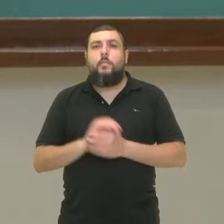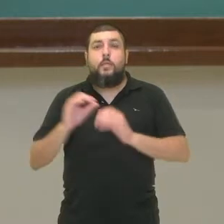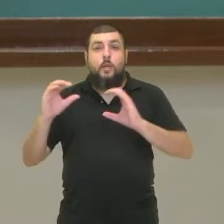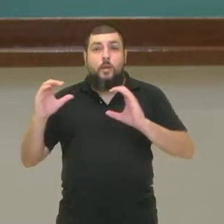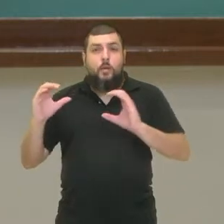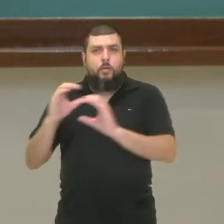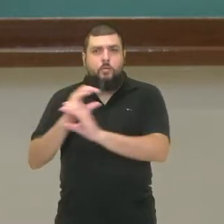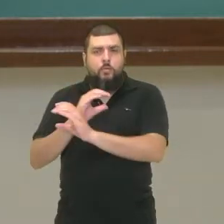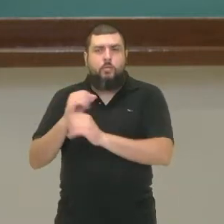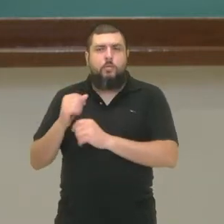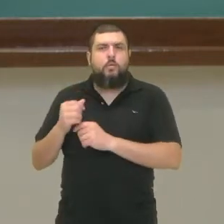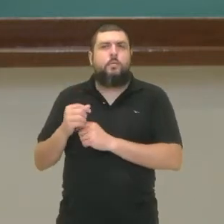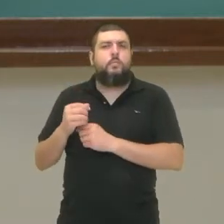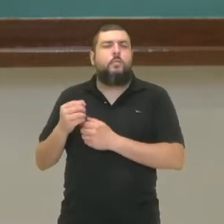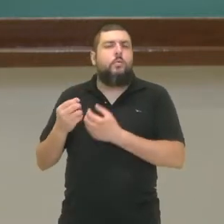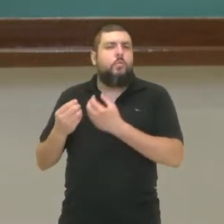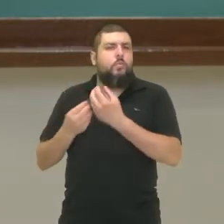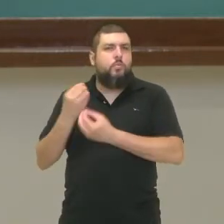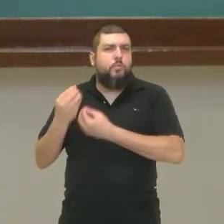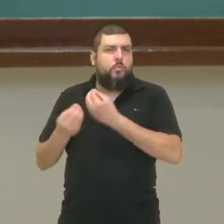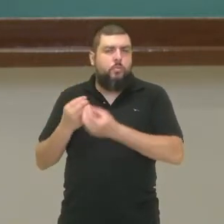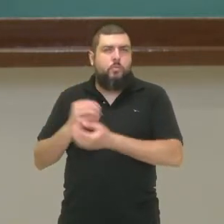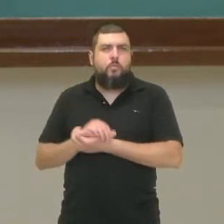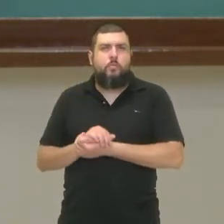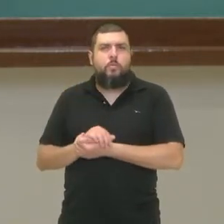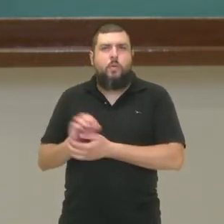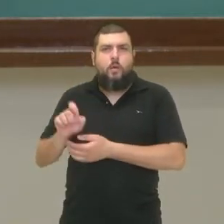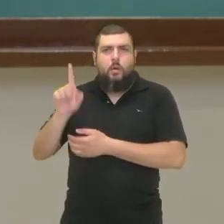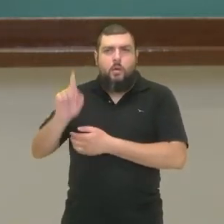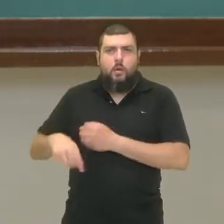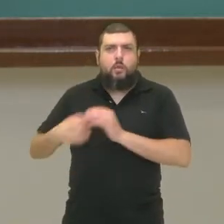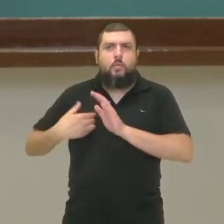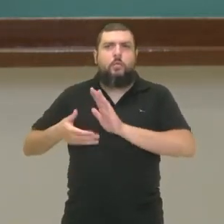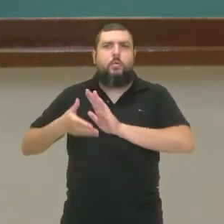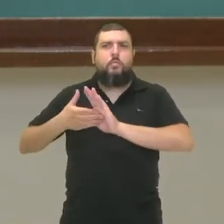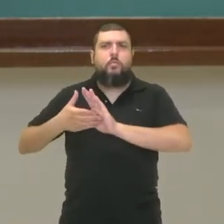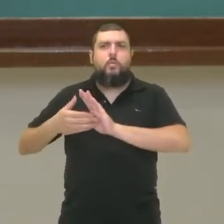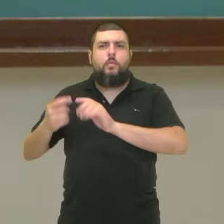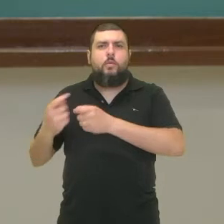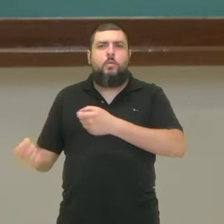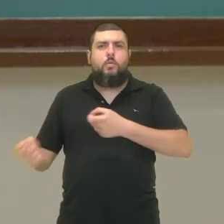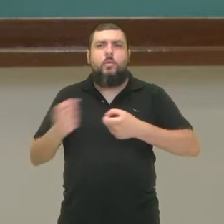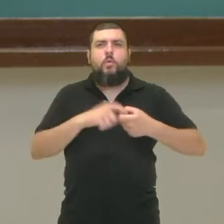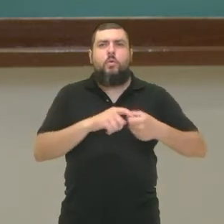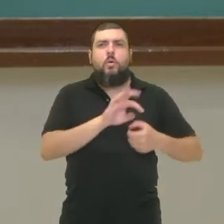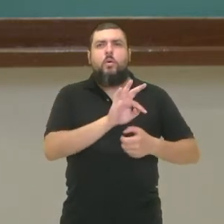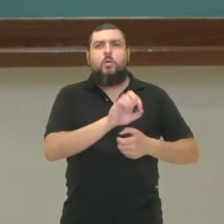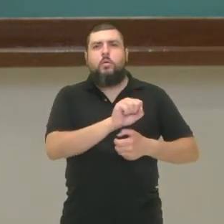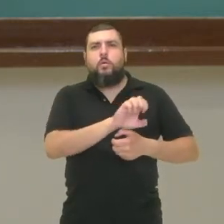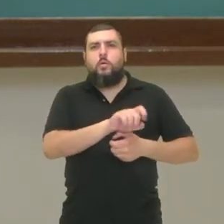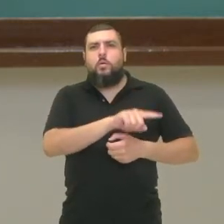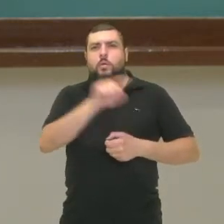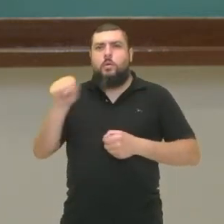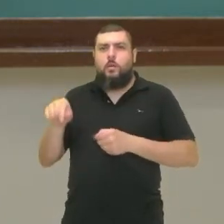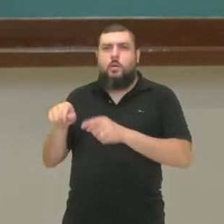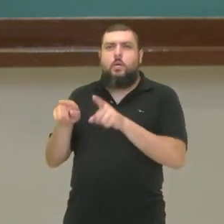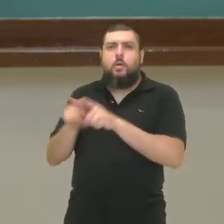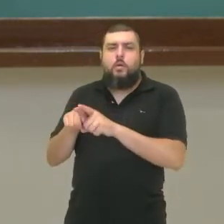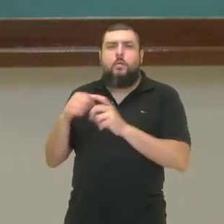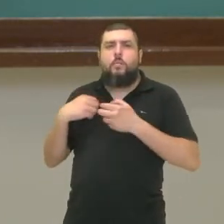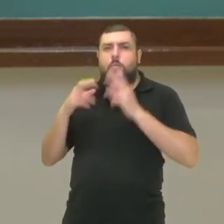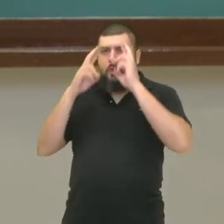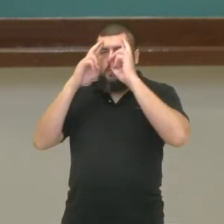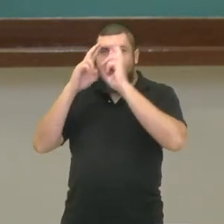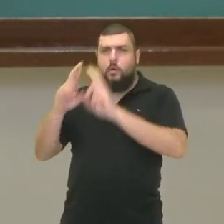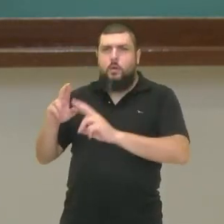eu coloco? A apresentação da proposição que retoma a tese e respeita a dignidade humana. Então, é nessa hora